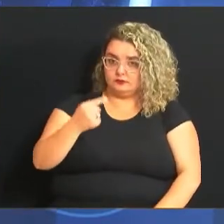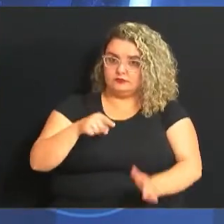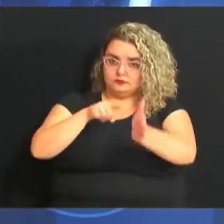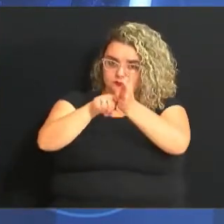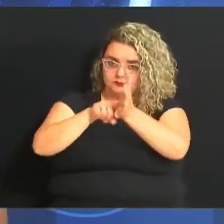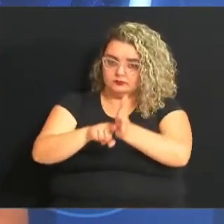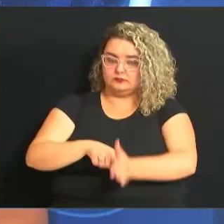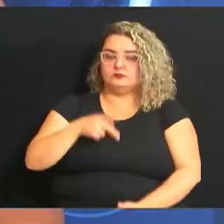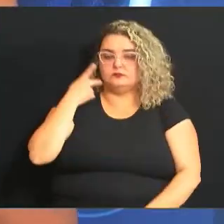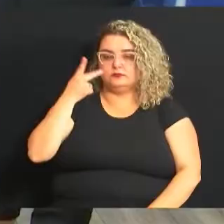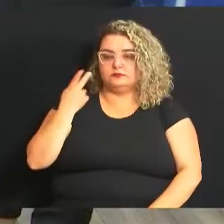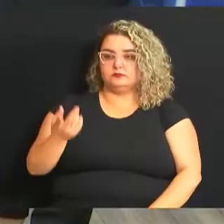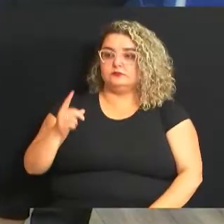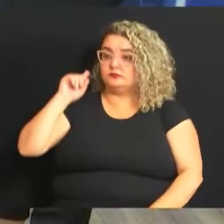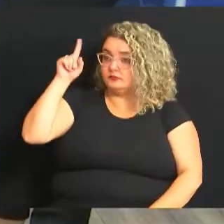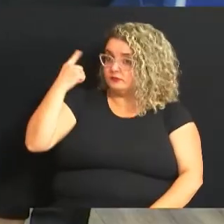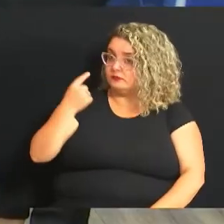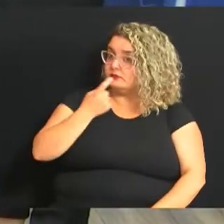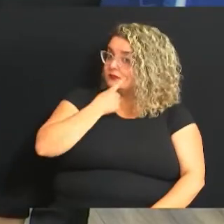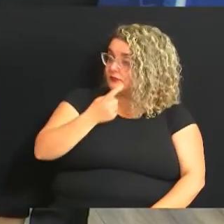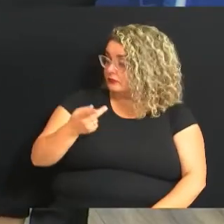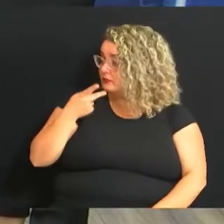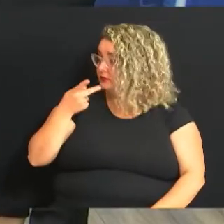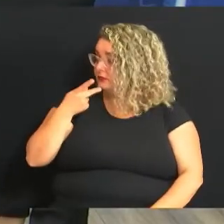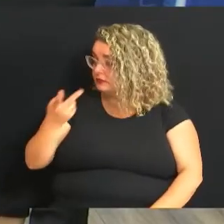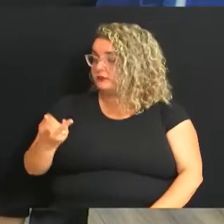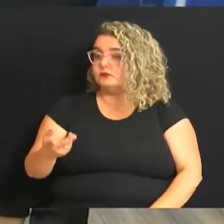É para o desenvolvimento